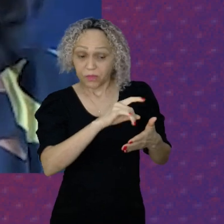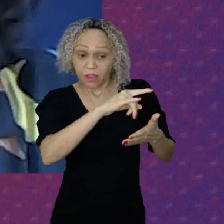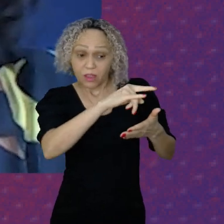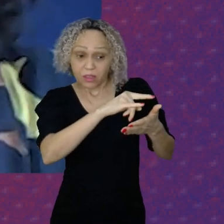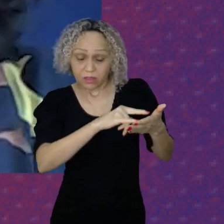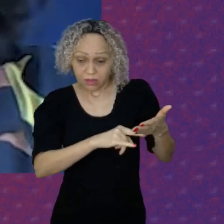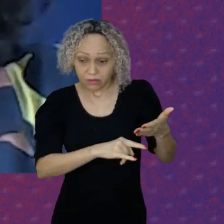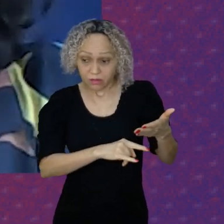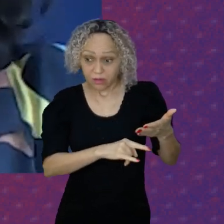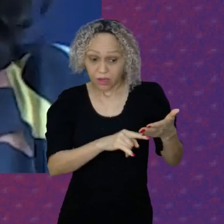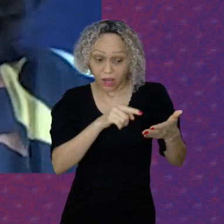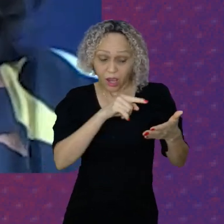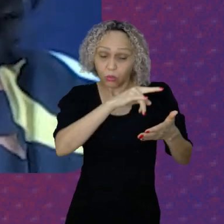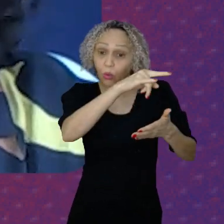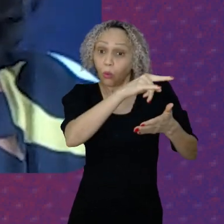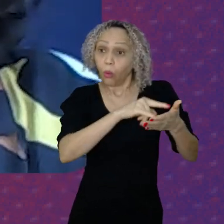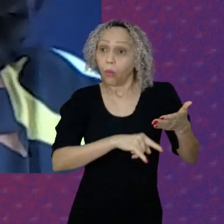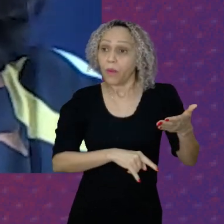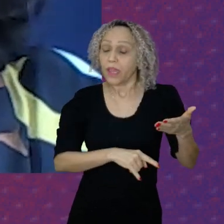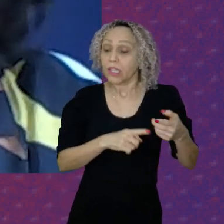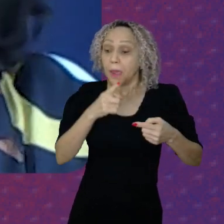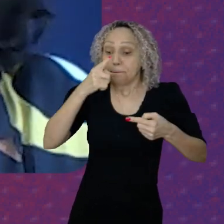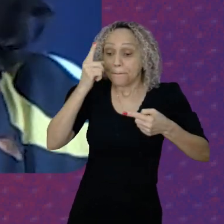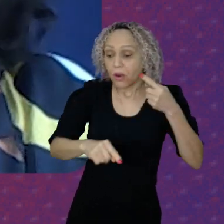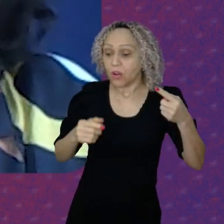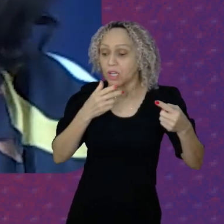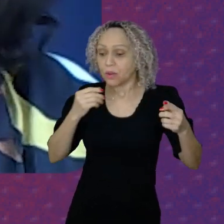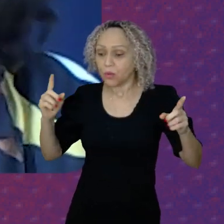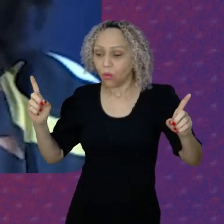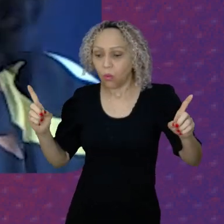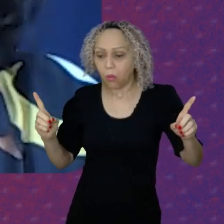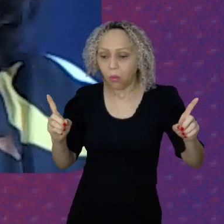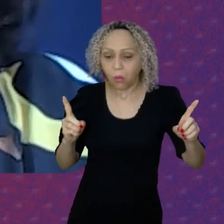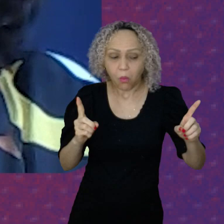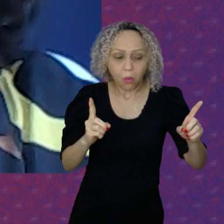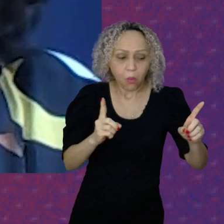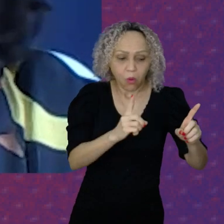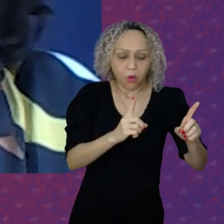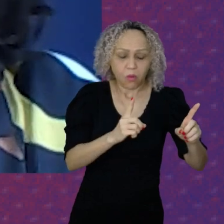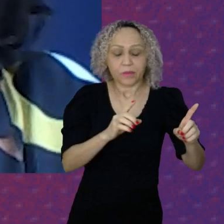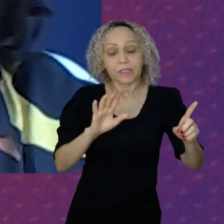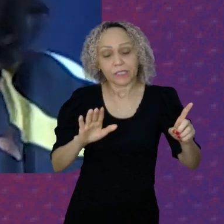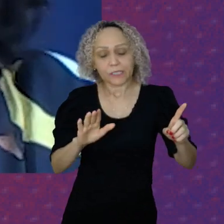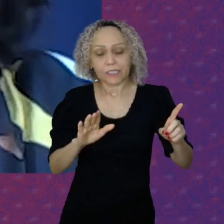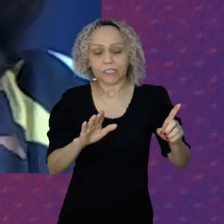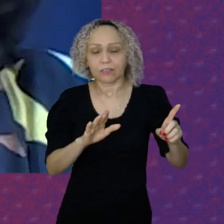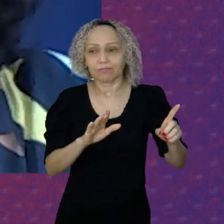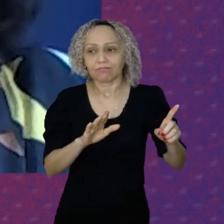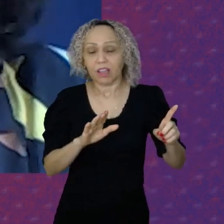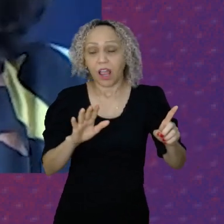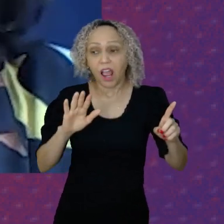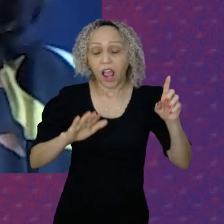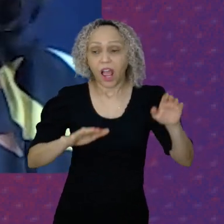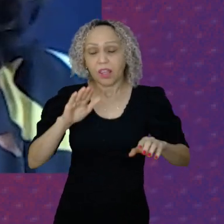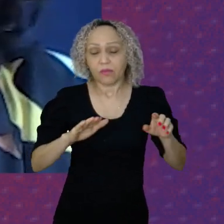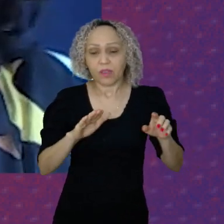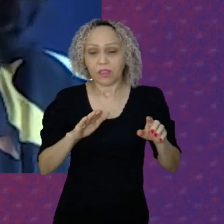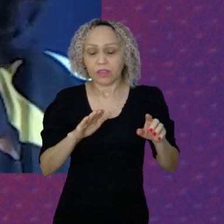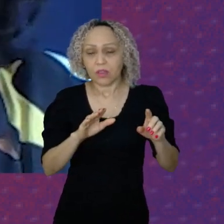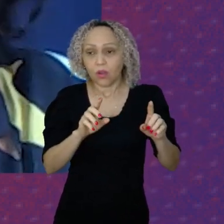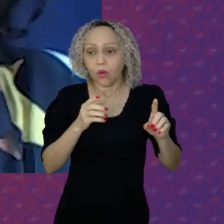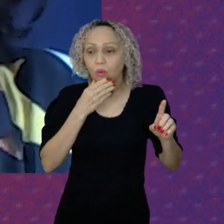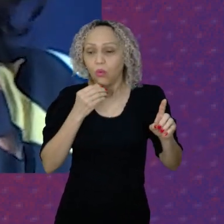muitas vezes ele retorna à casa para agredir esta mulher e ela fica sem